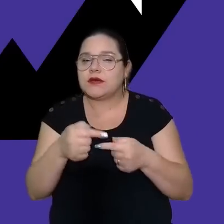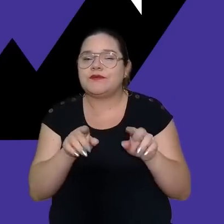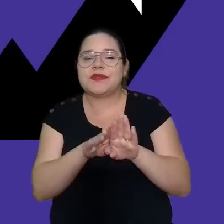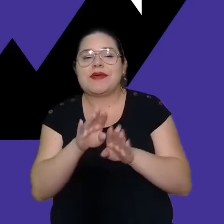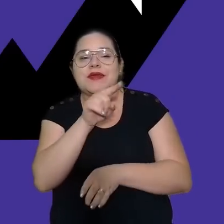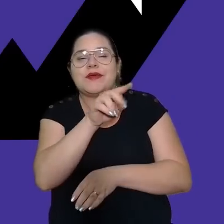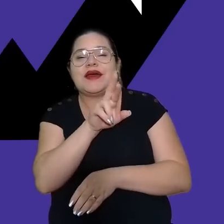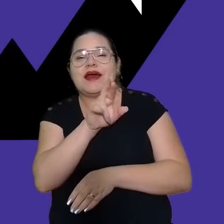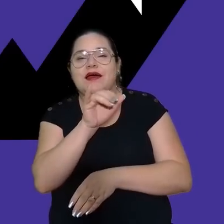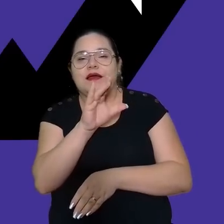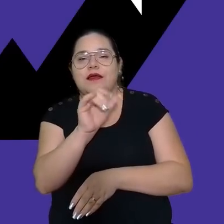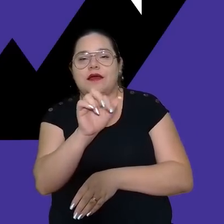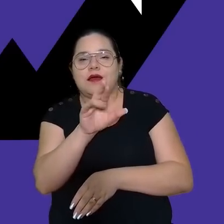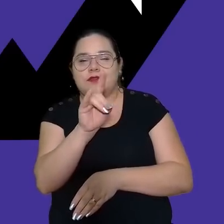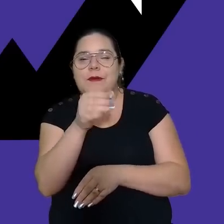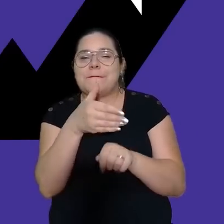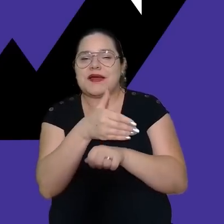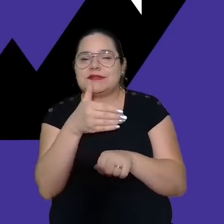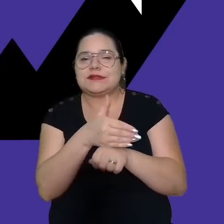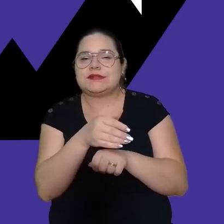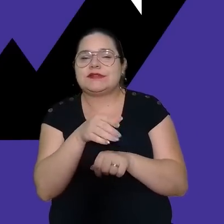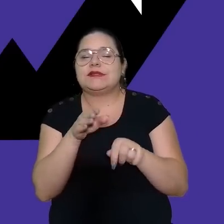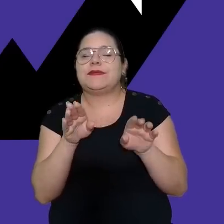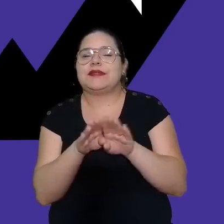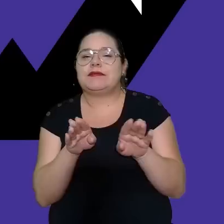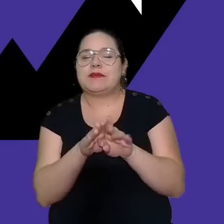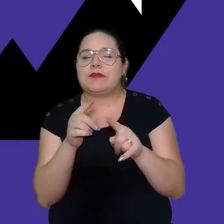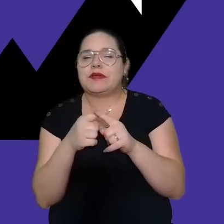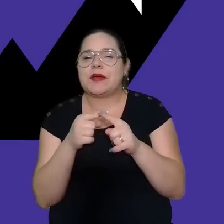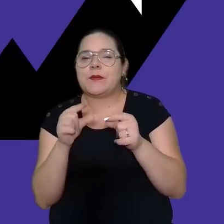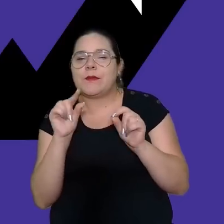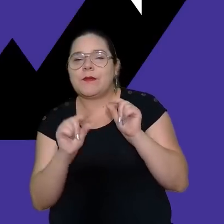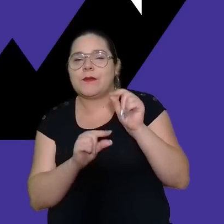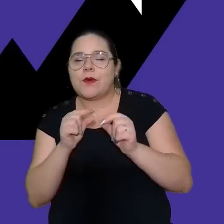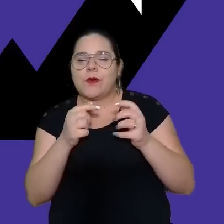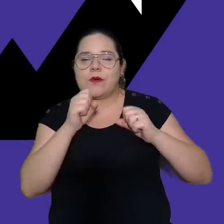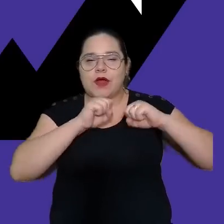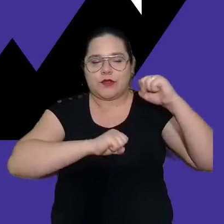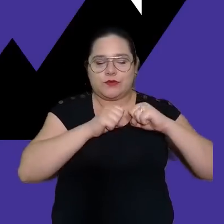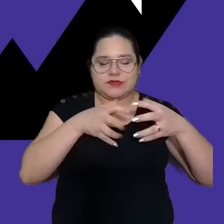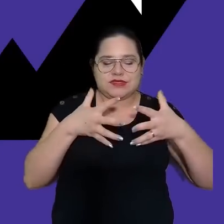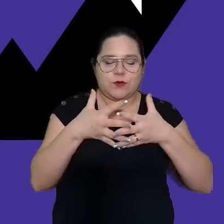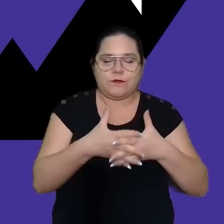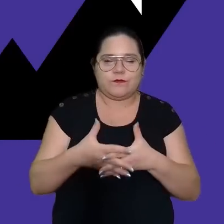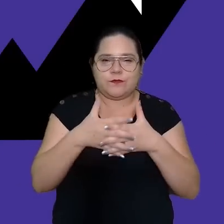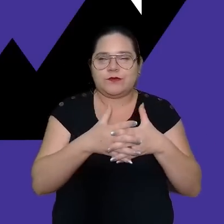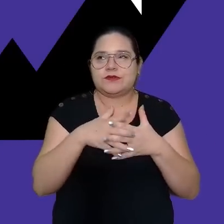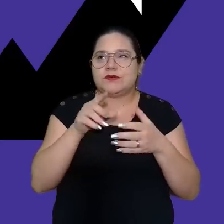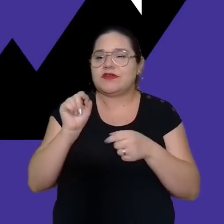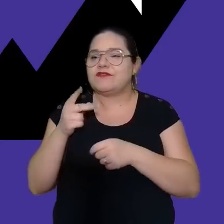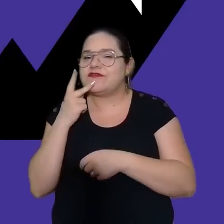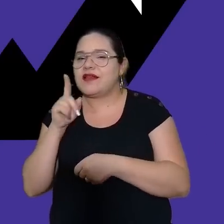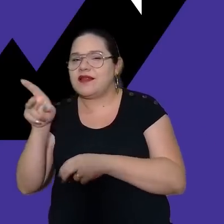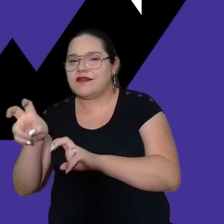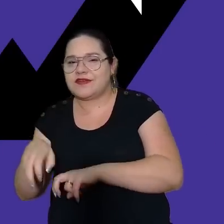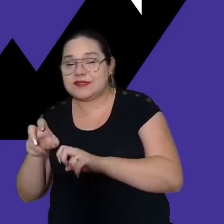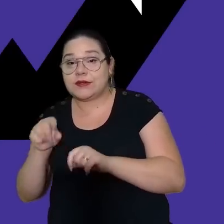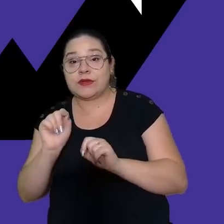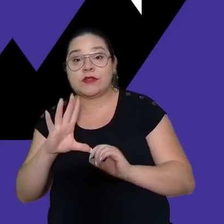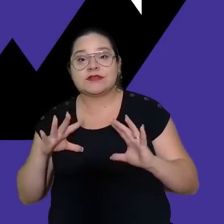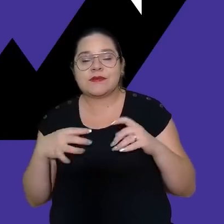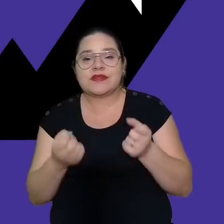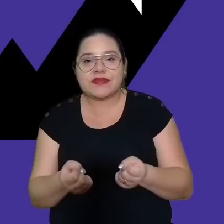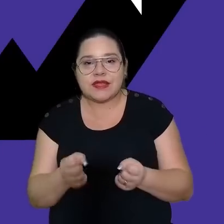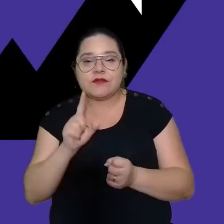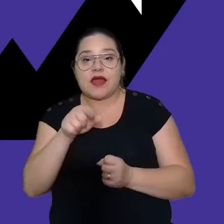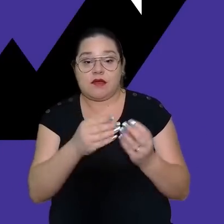um pouco, tem um mal entendido aí entre a nossa indústria aqui e o que se fala na produção na fazenda. O que a gente tem defendido é a qualidade